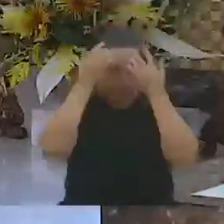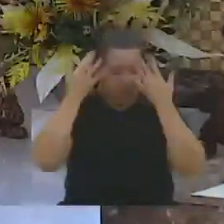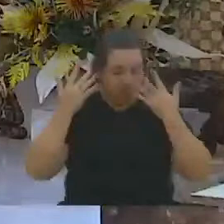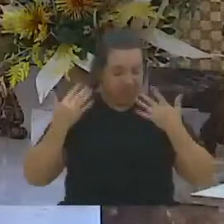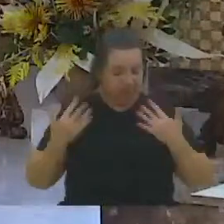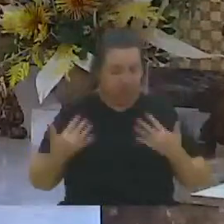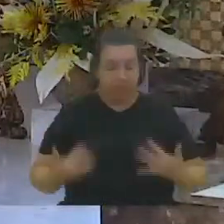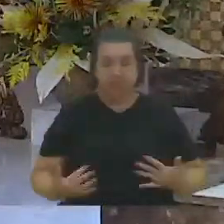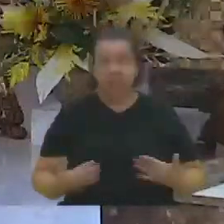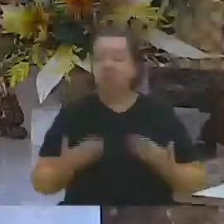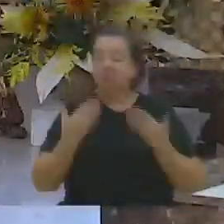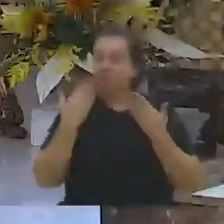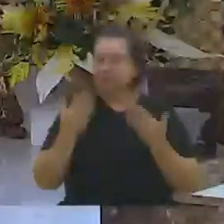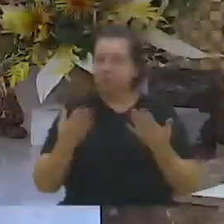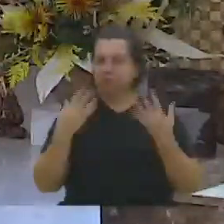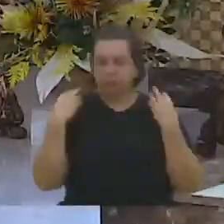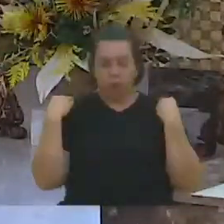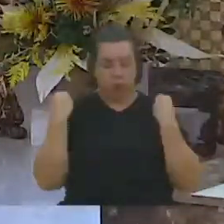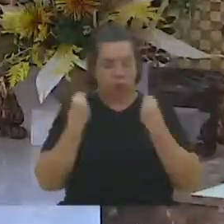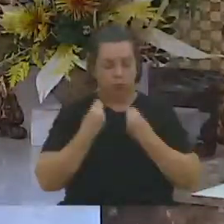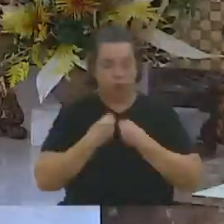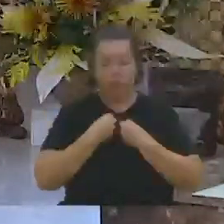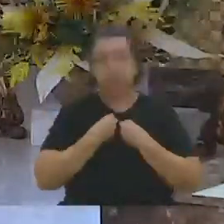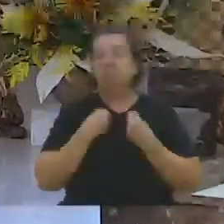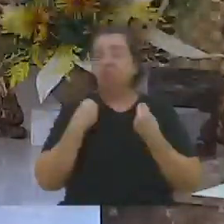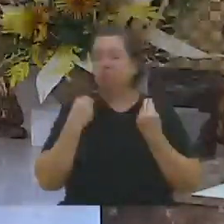revestimos desta roupagem da fé,